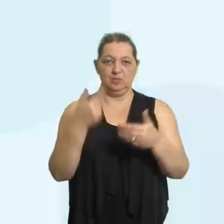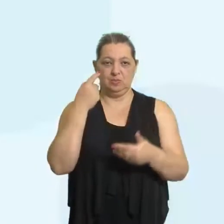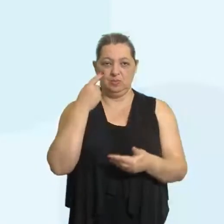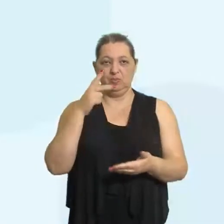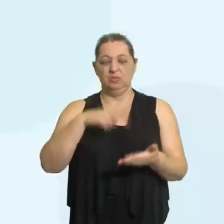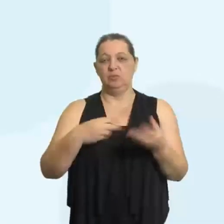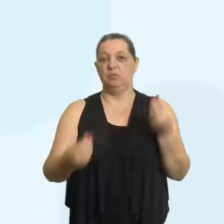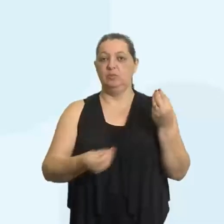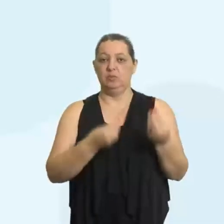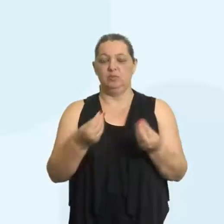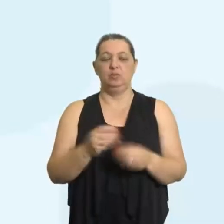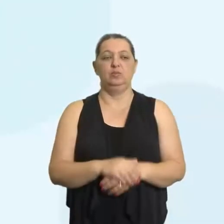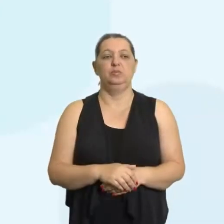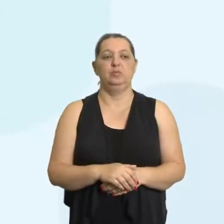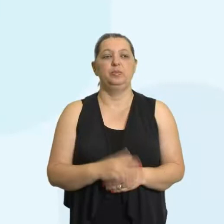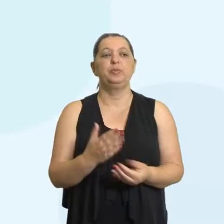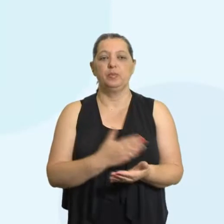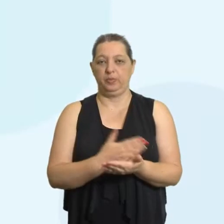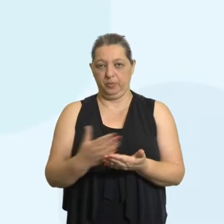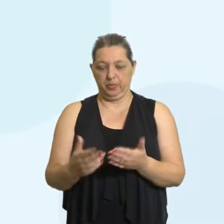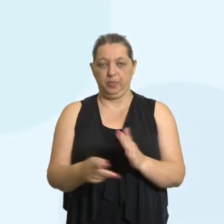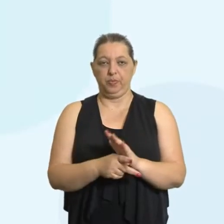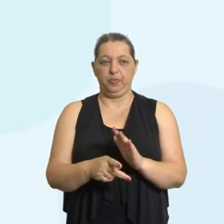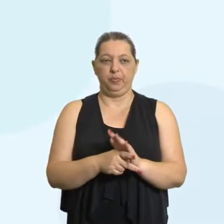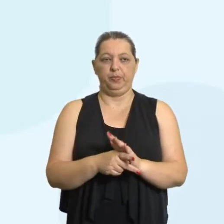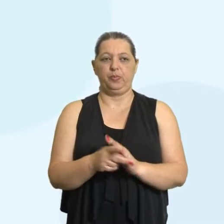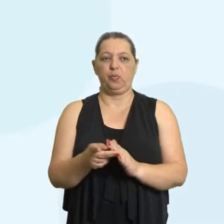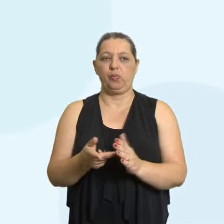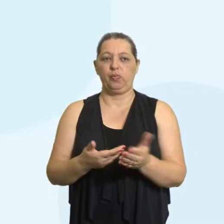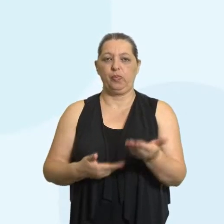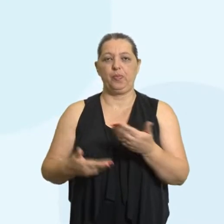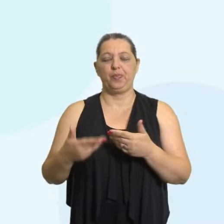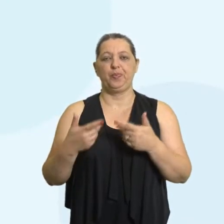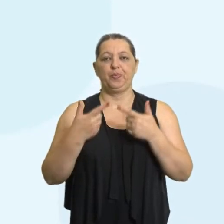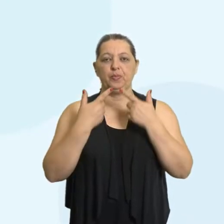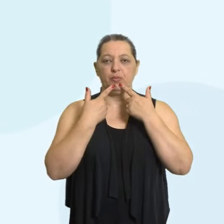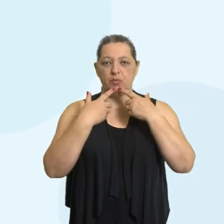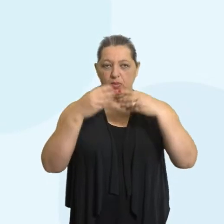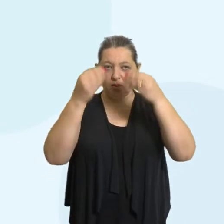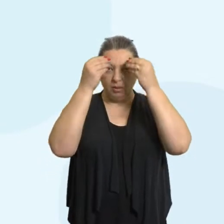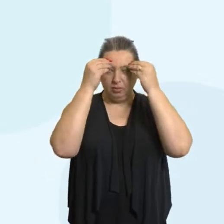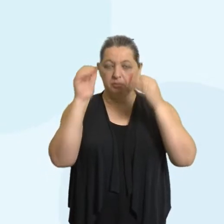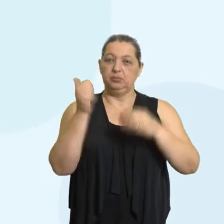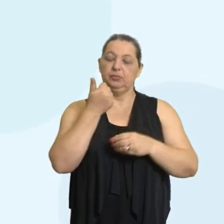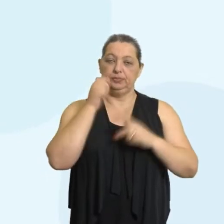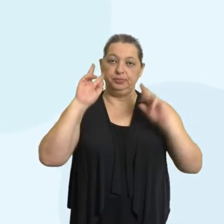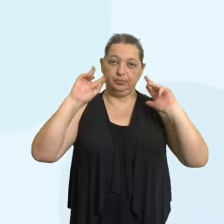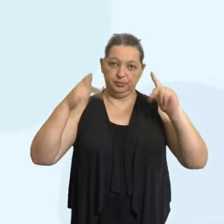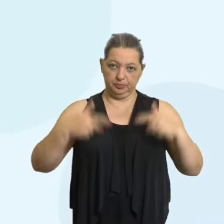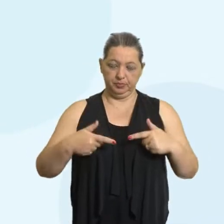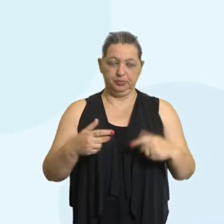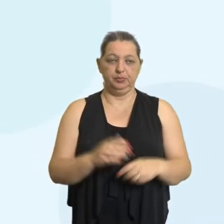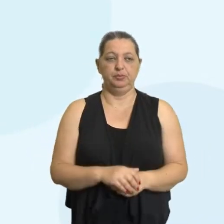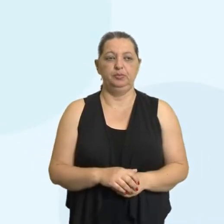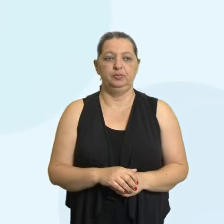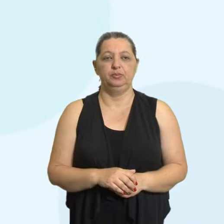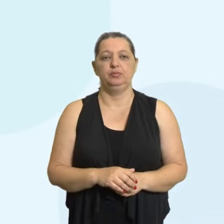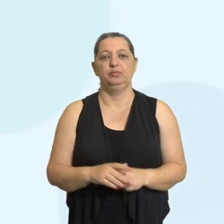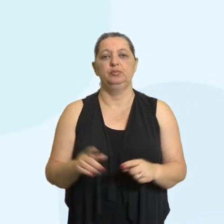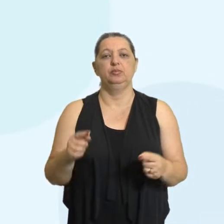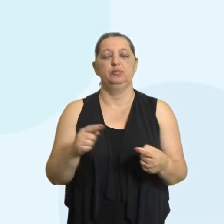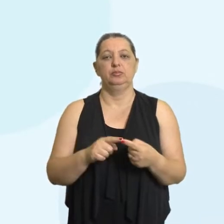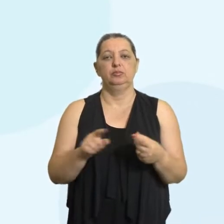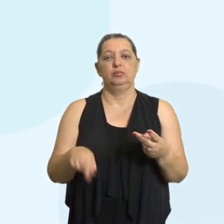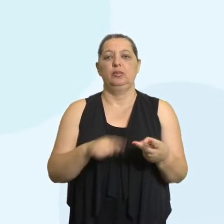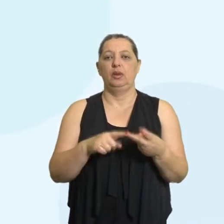vocês o percurso Então a gente vai começar falando da Irmandade natural da linguagem e ciências humanas depois a gente vai associar a